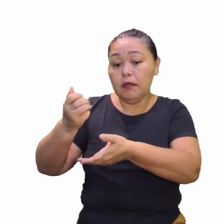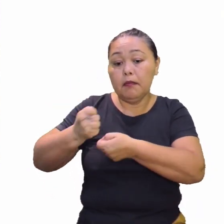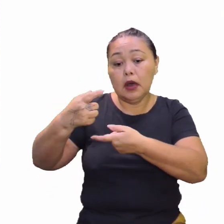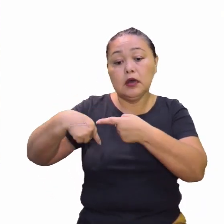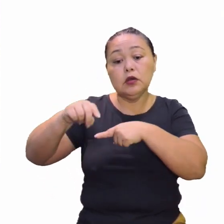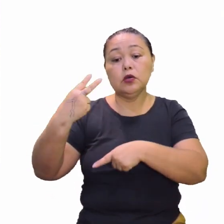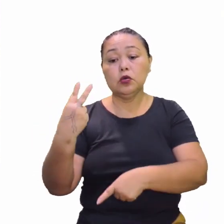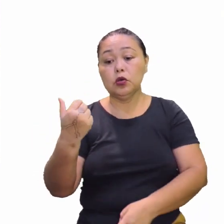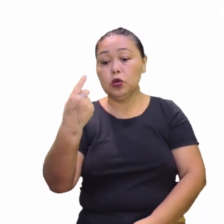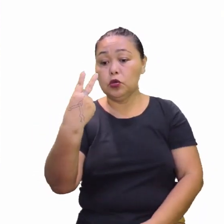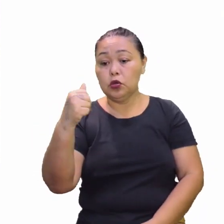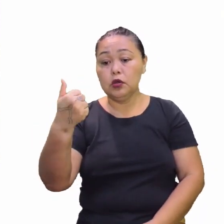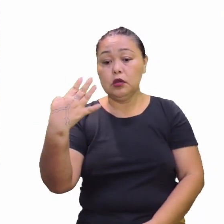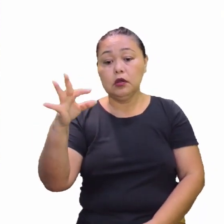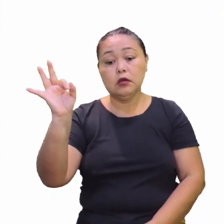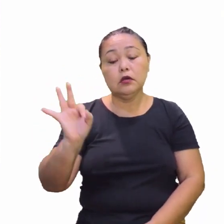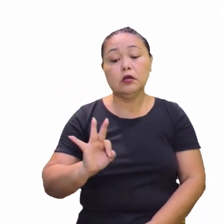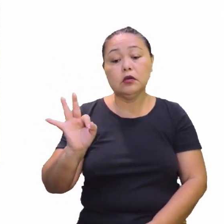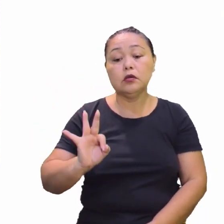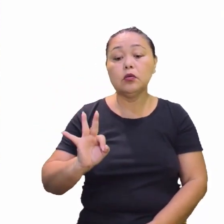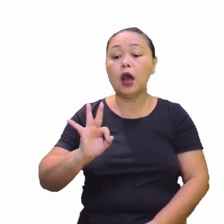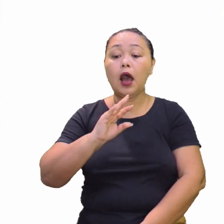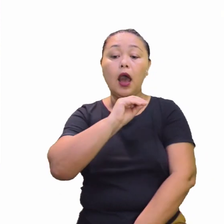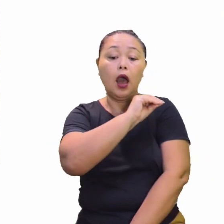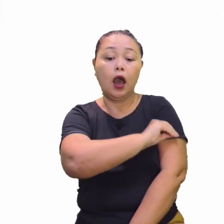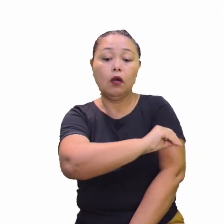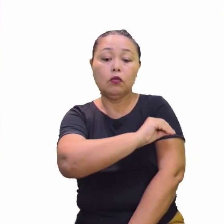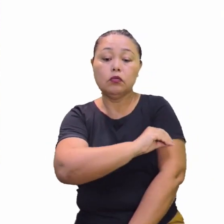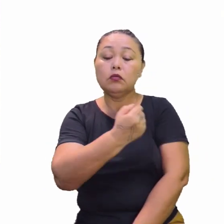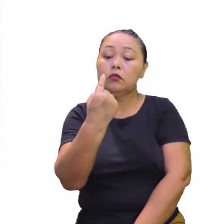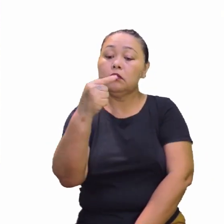Algodão, 1,84%. E o feijão,